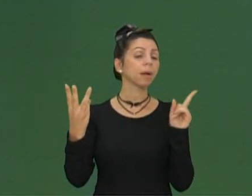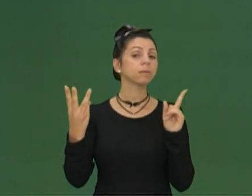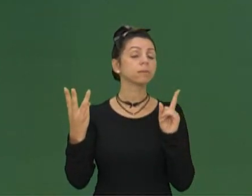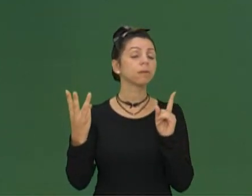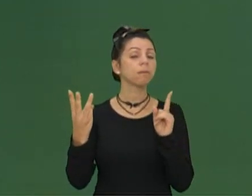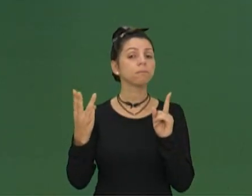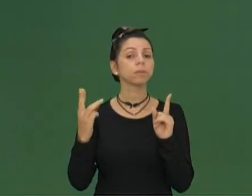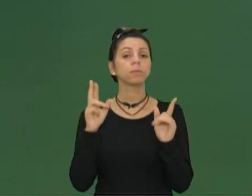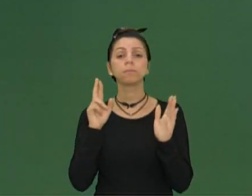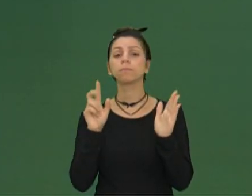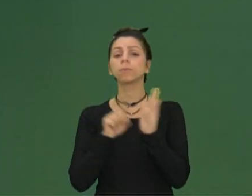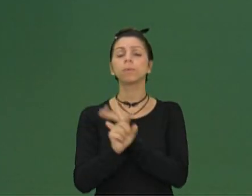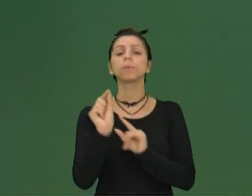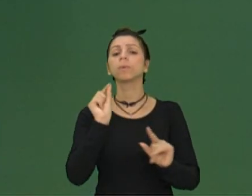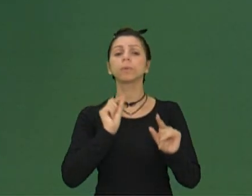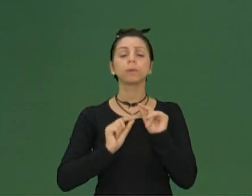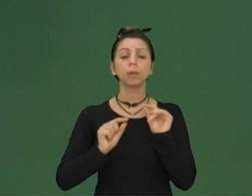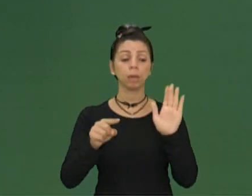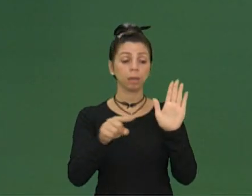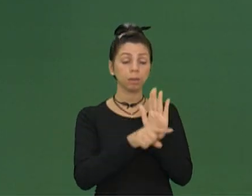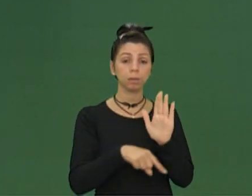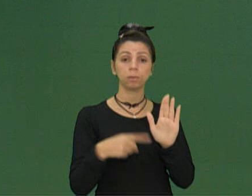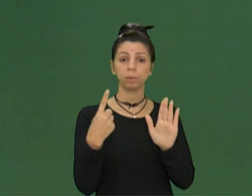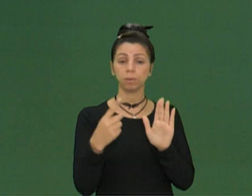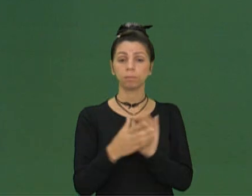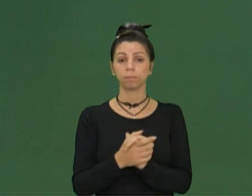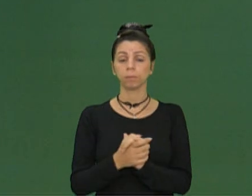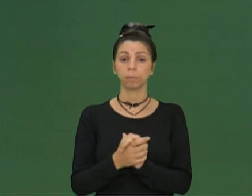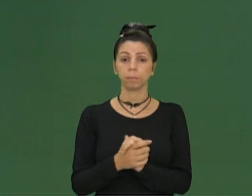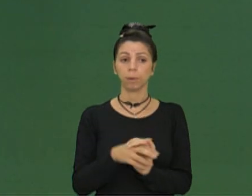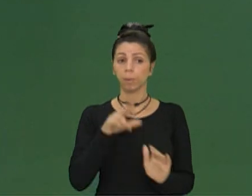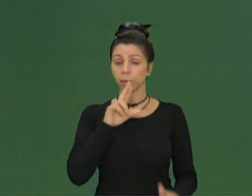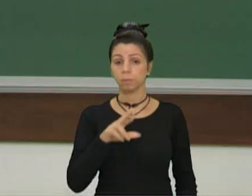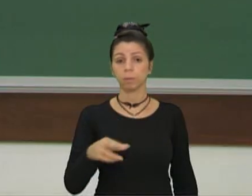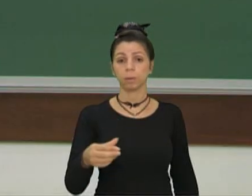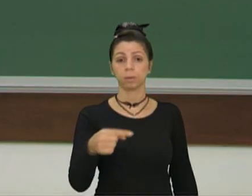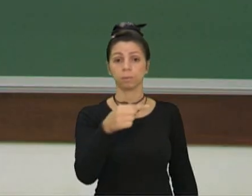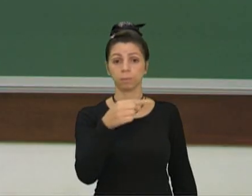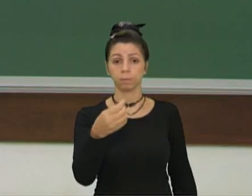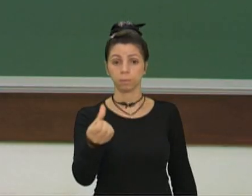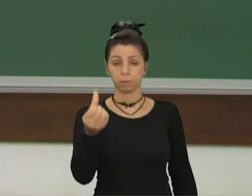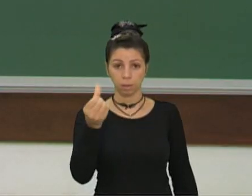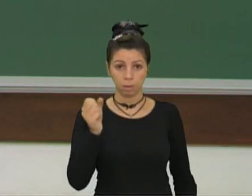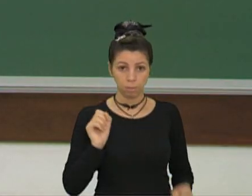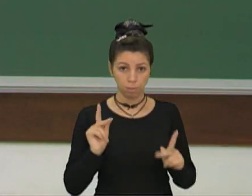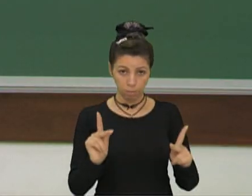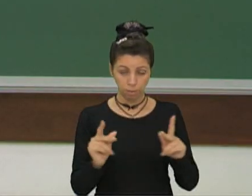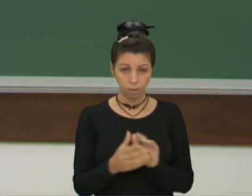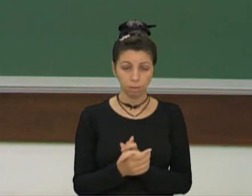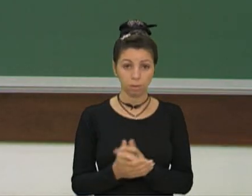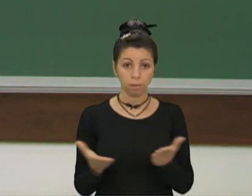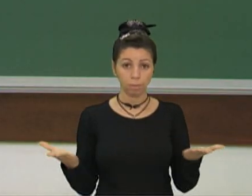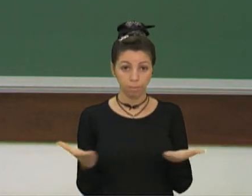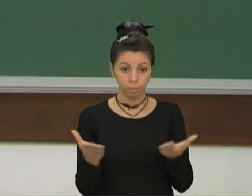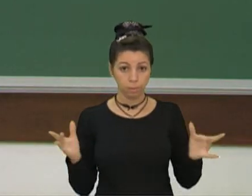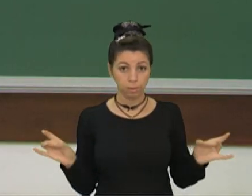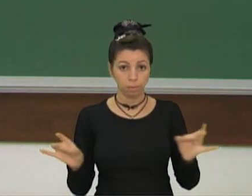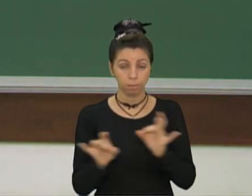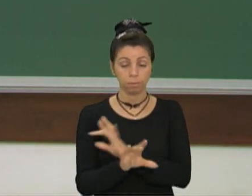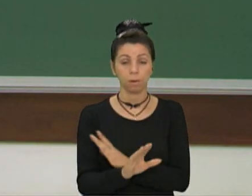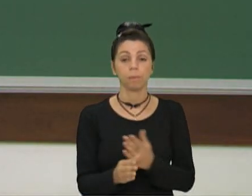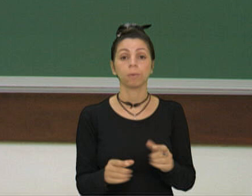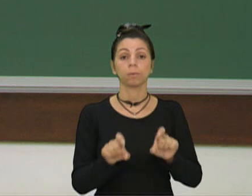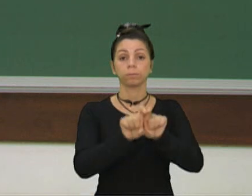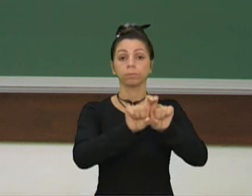era a negativa, que era apenas 1 ou menos 6. Ok, pessoal? Então, hoje a gente encerrou esse conteúdo de